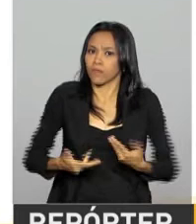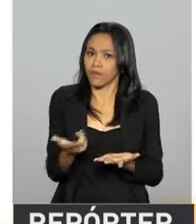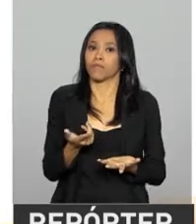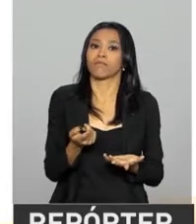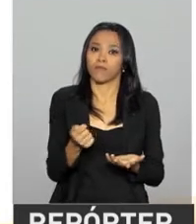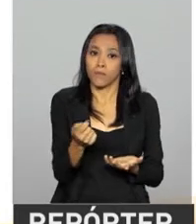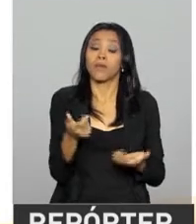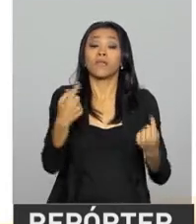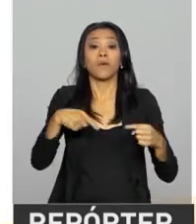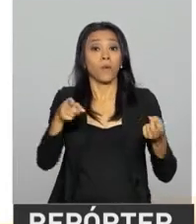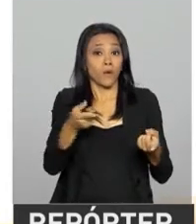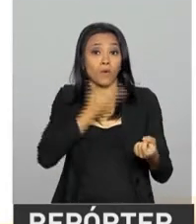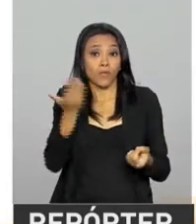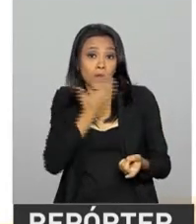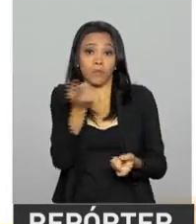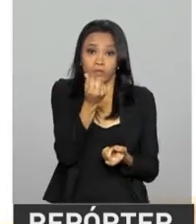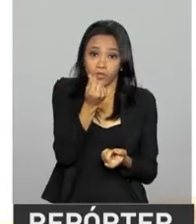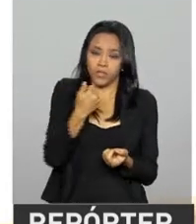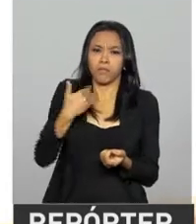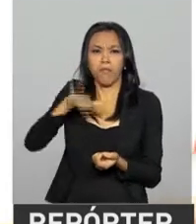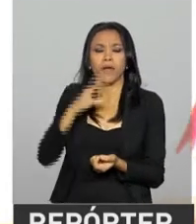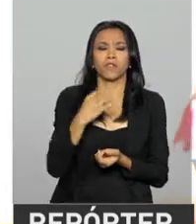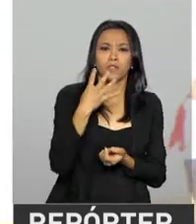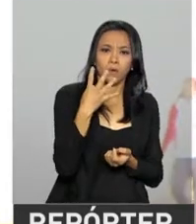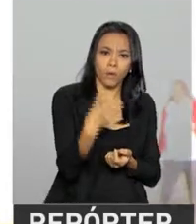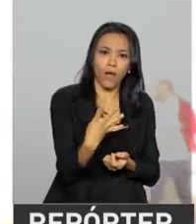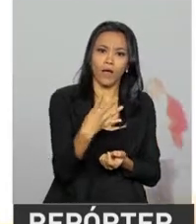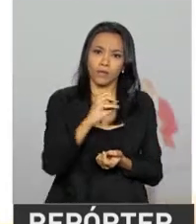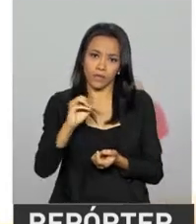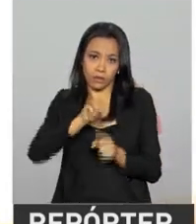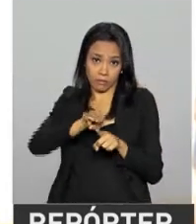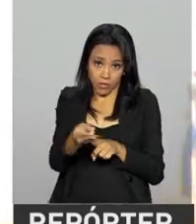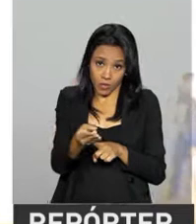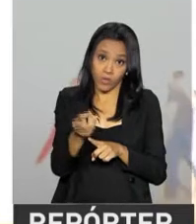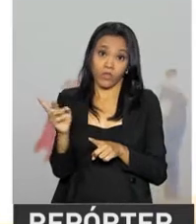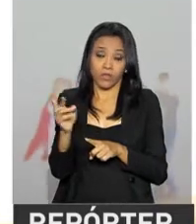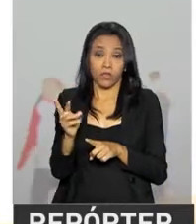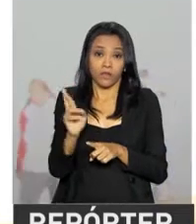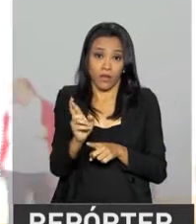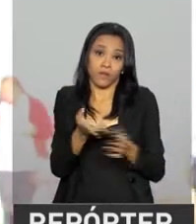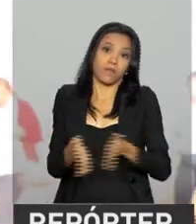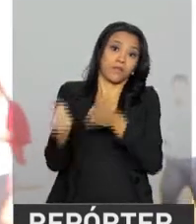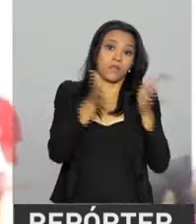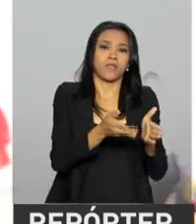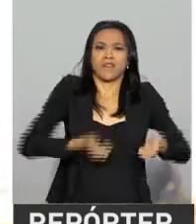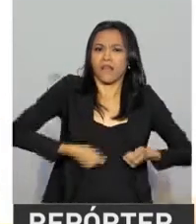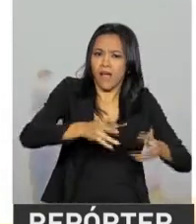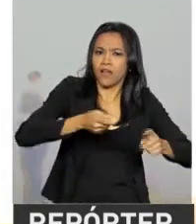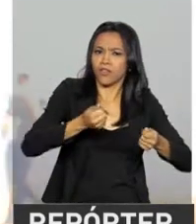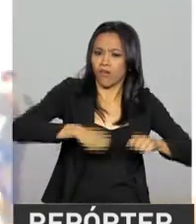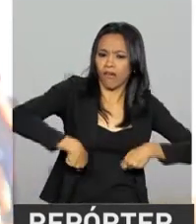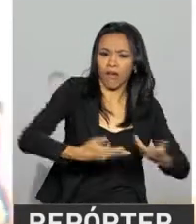governo prevê uma sobra de caixa de mais de 400 milhões de reais. Já do lado da despesa, a previsão